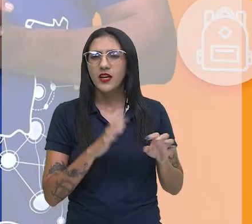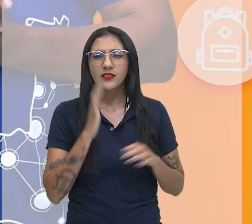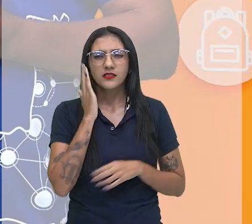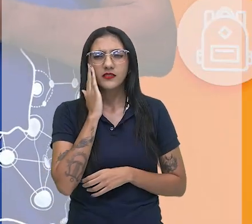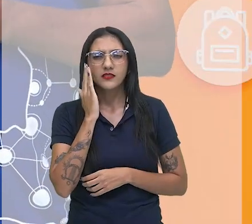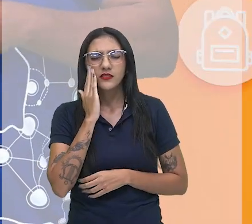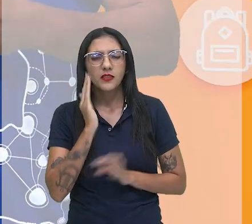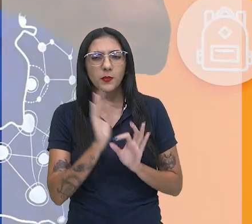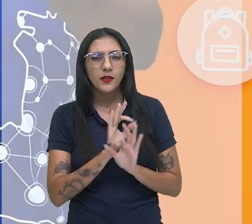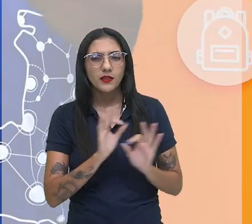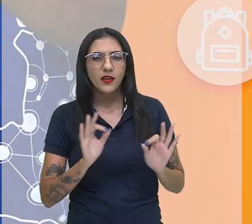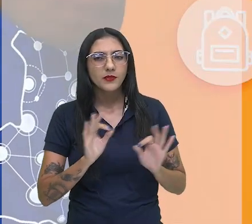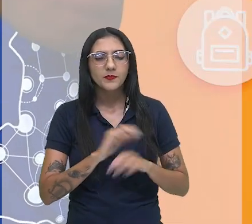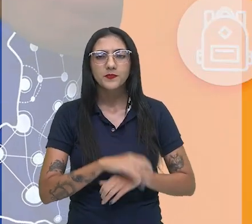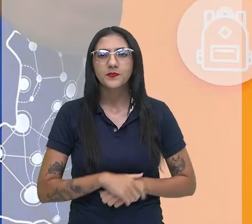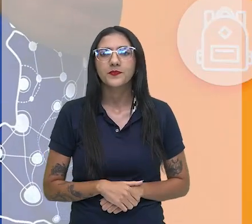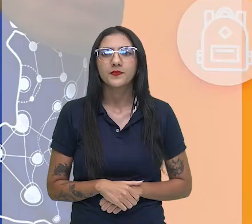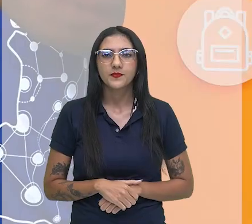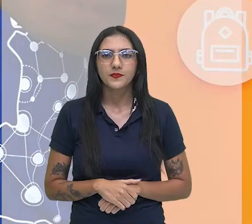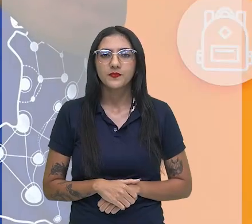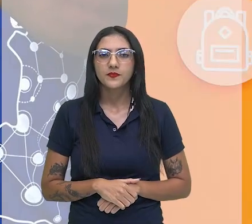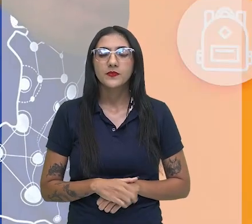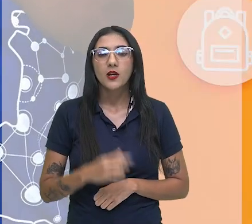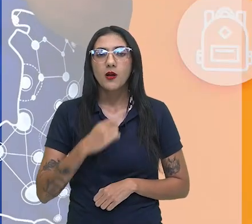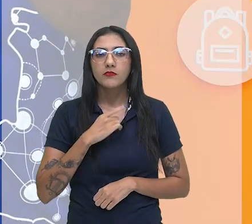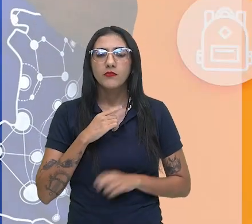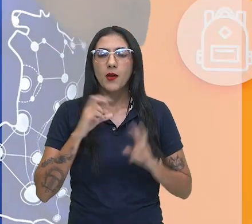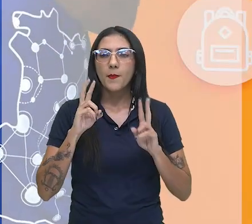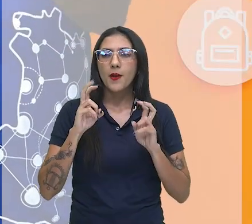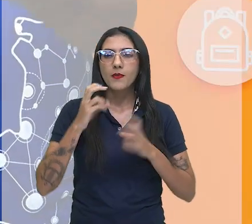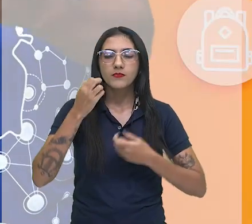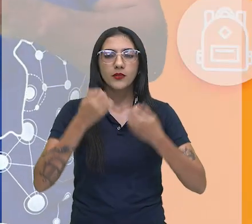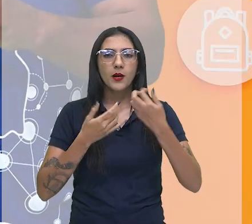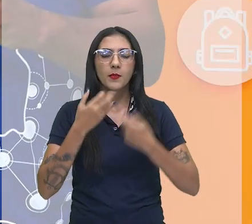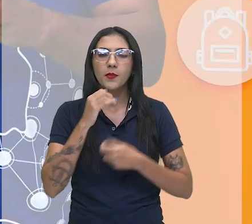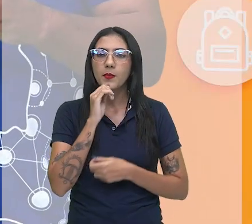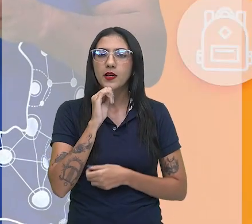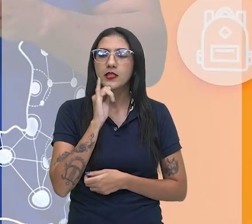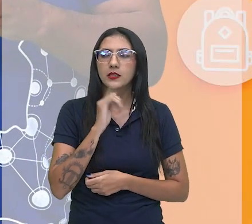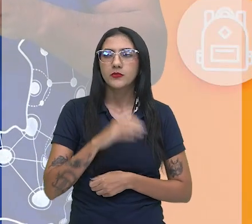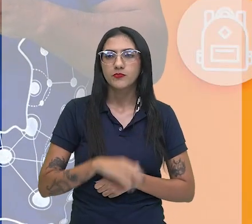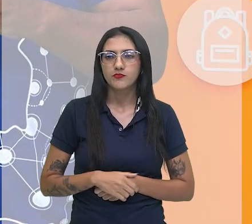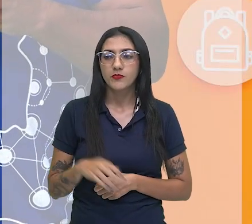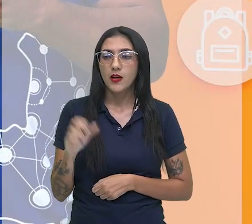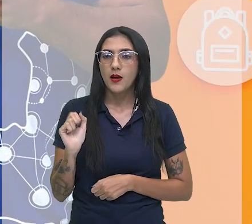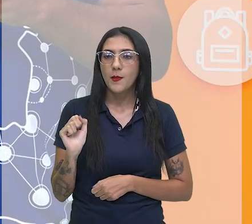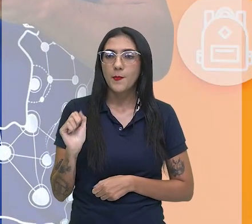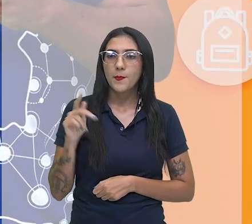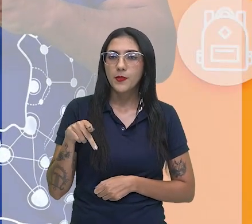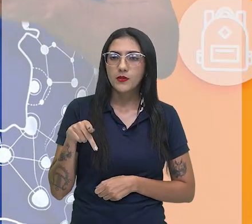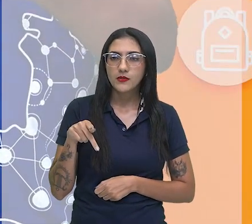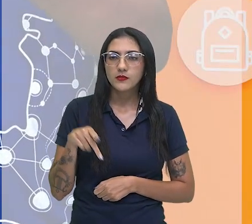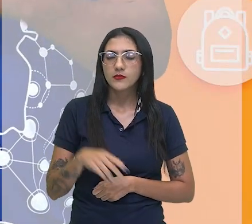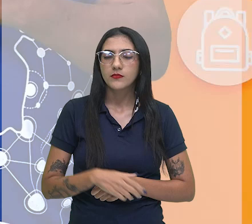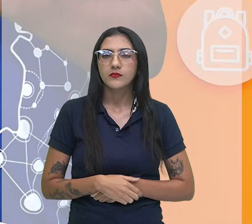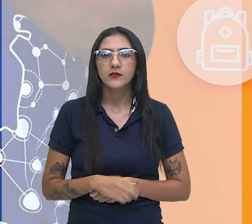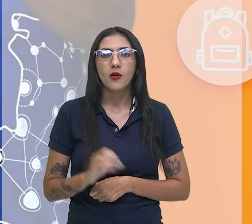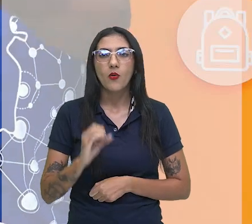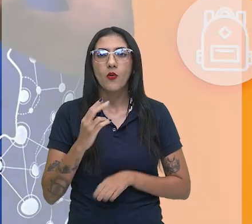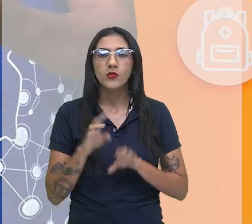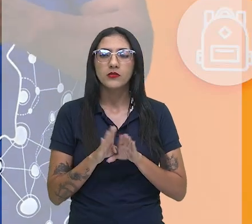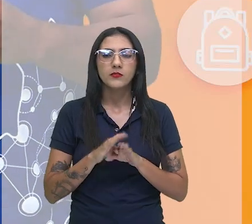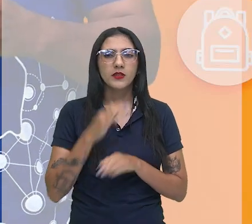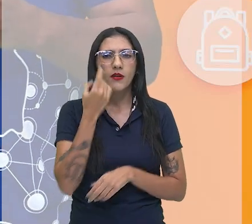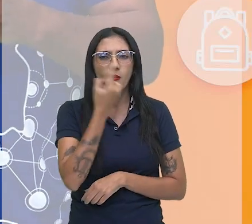né? Então, aí tem uma situação para discutir, aposentadoria, né? A carga